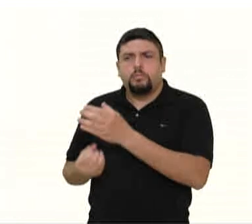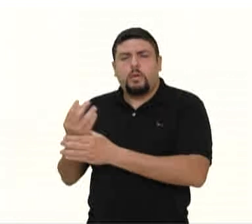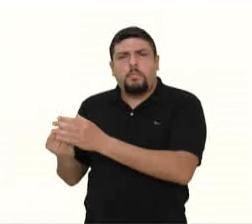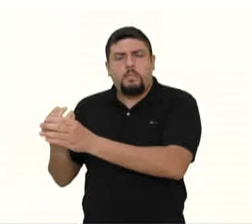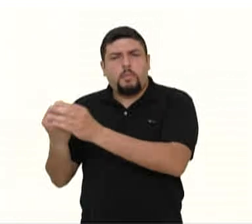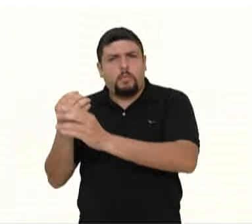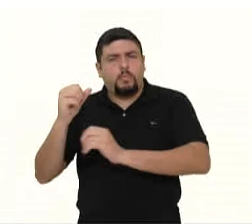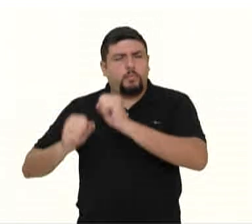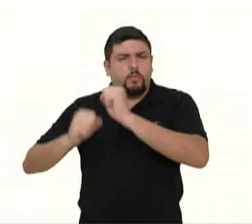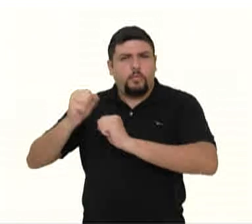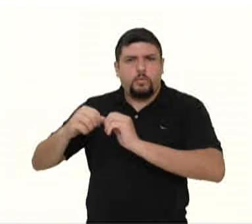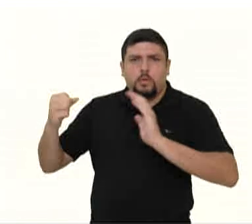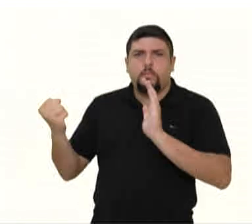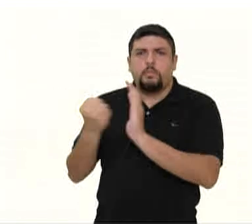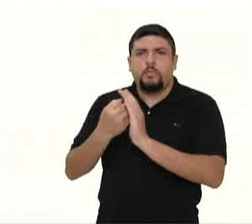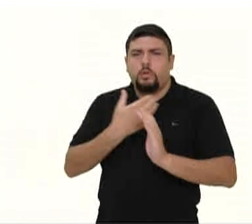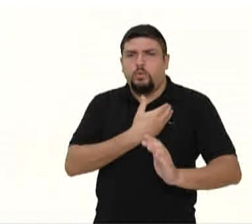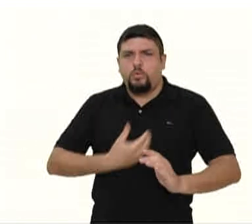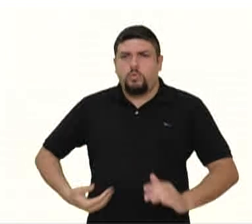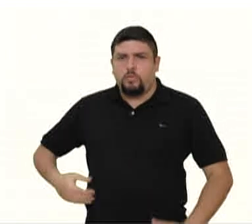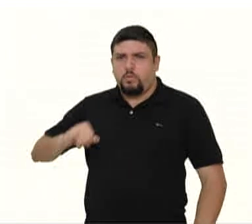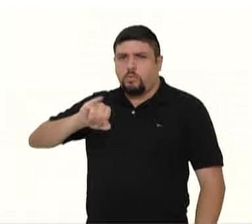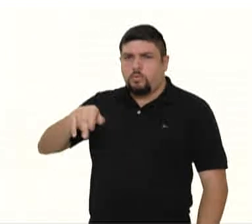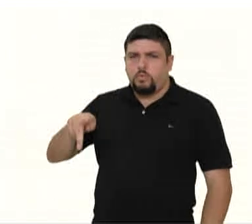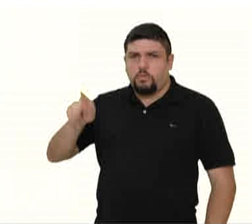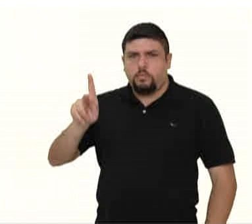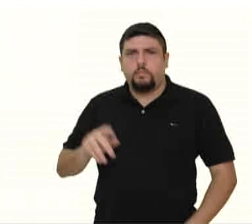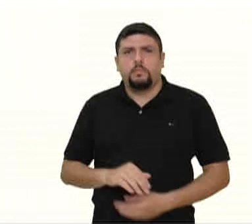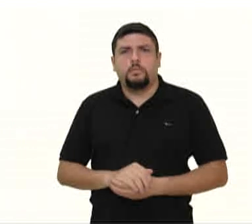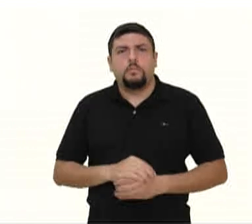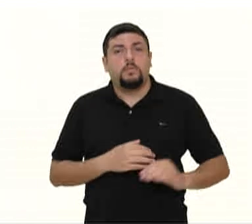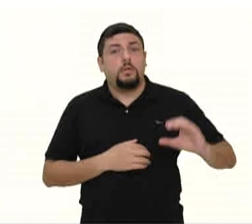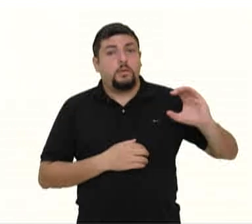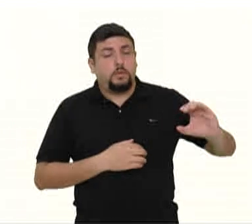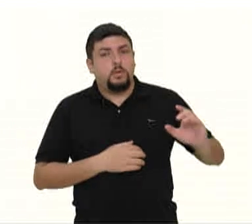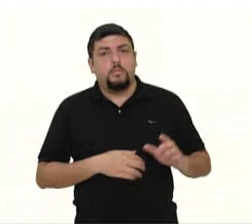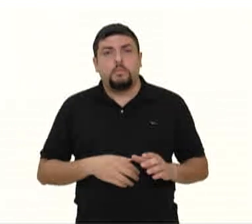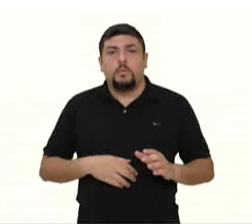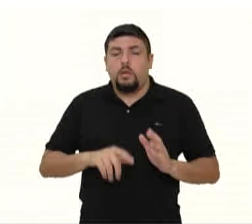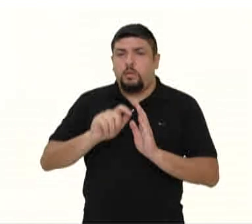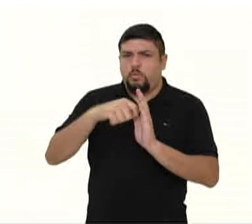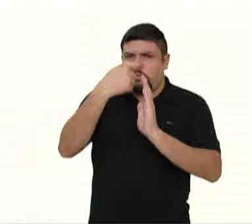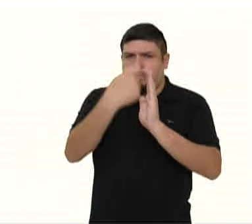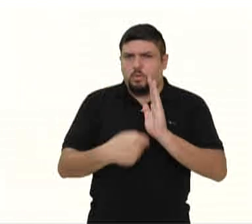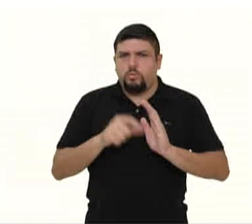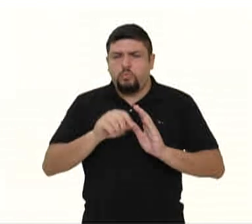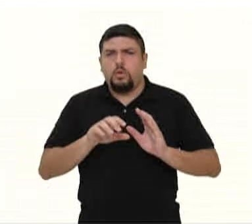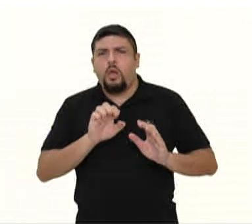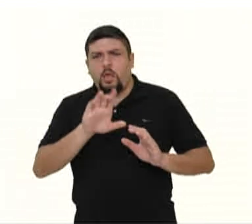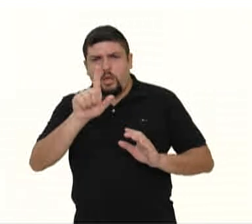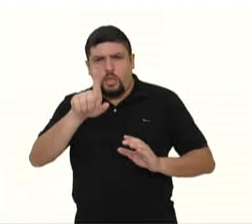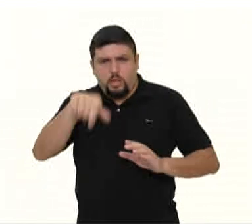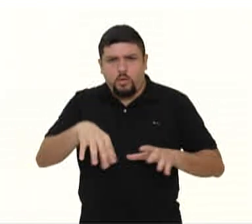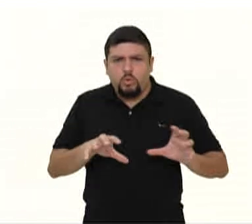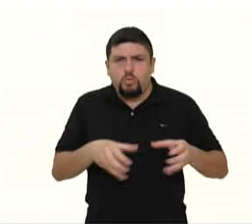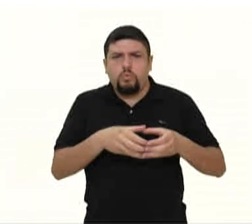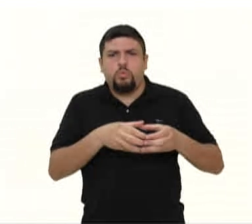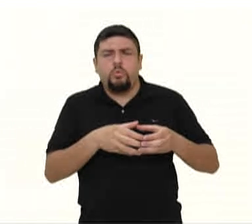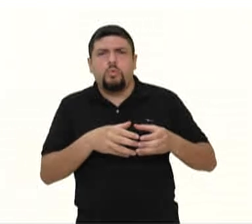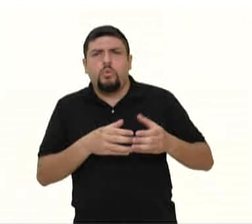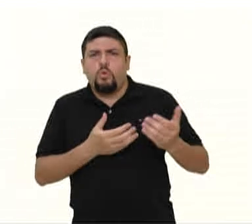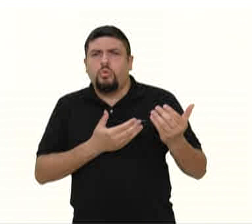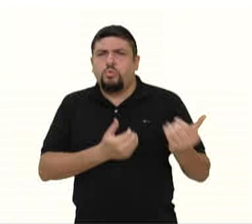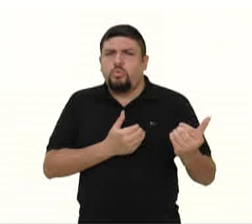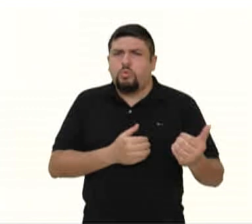governo Juscelino Kubitschek. C, suas letras demonstram o engajamento político de jovens de esquerda que defendiam um